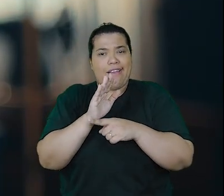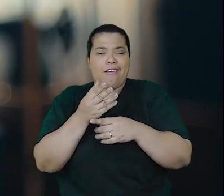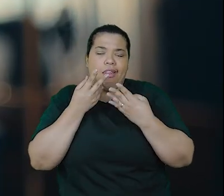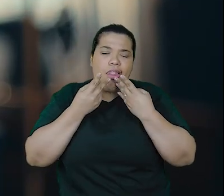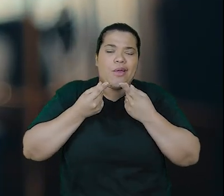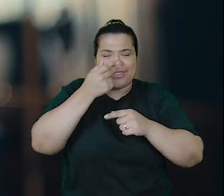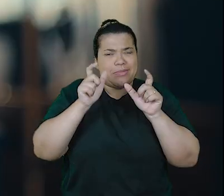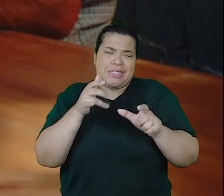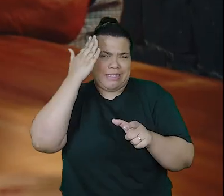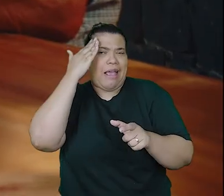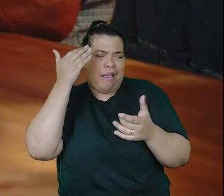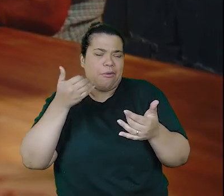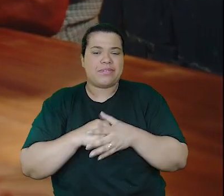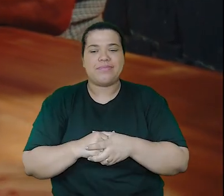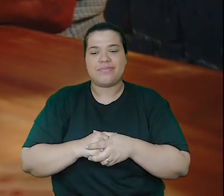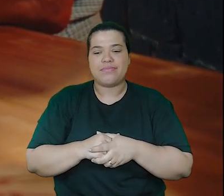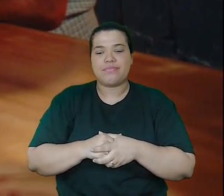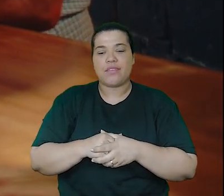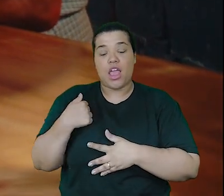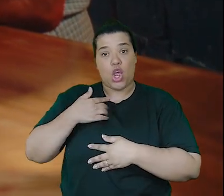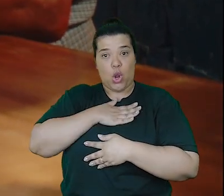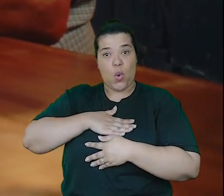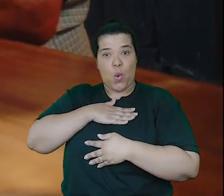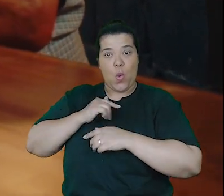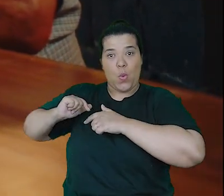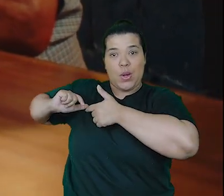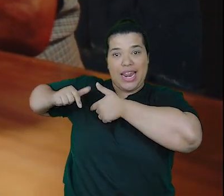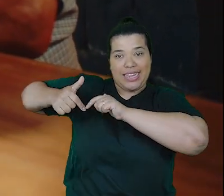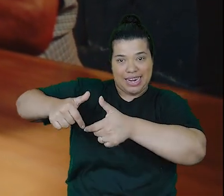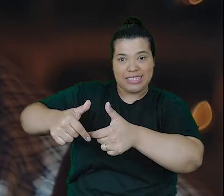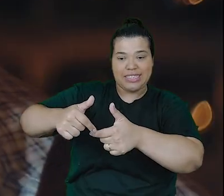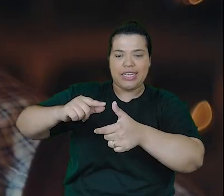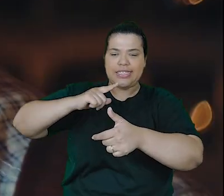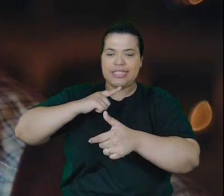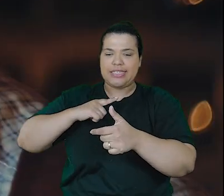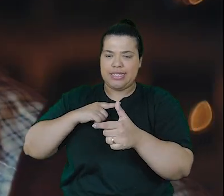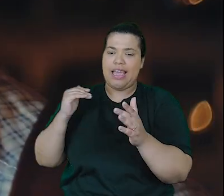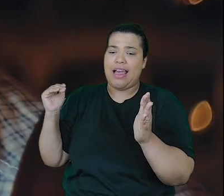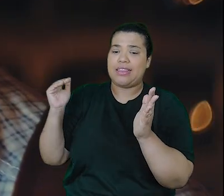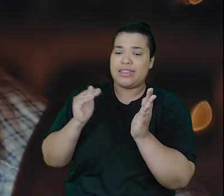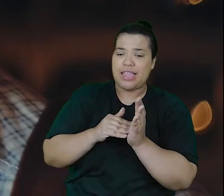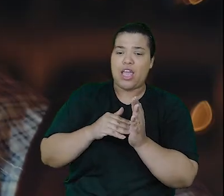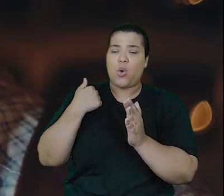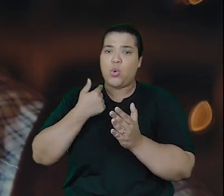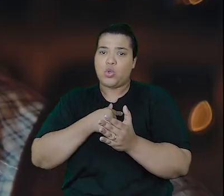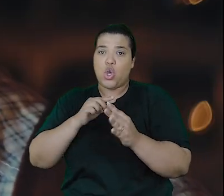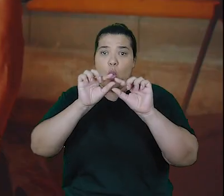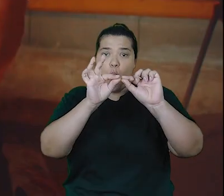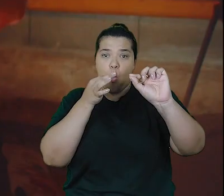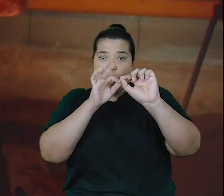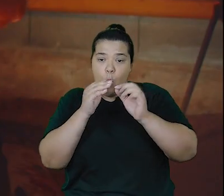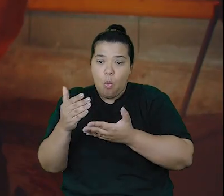que é. A começar, a gente gosta da tradição, de manter. Até o dia que nós vamos colher a